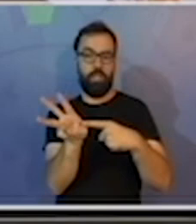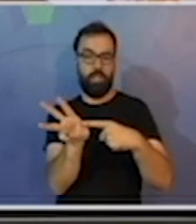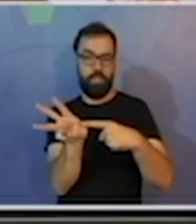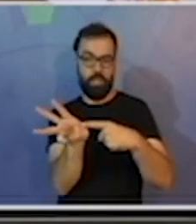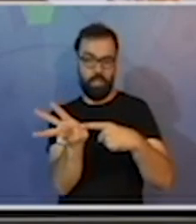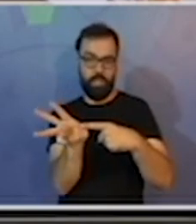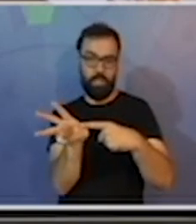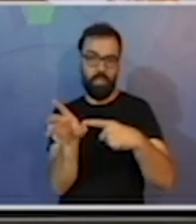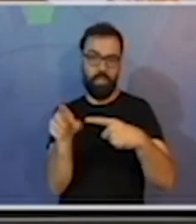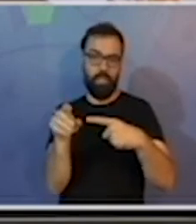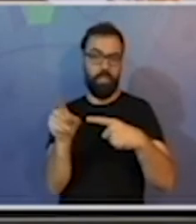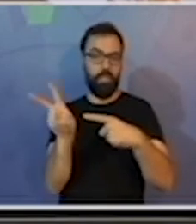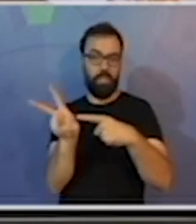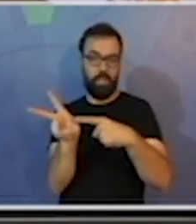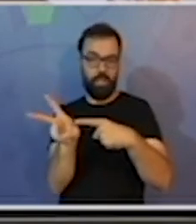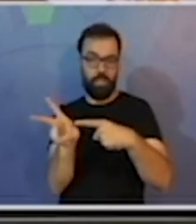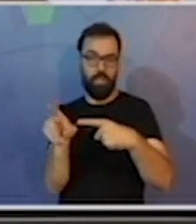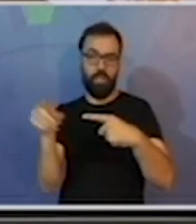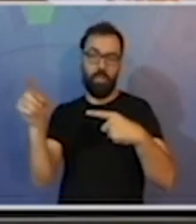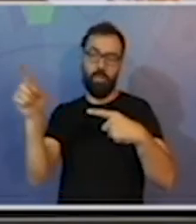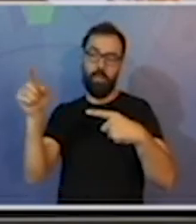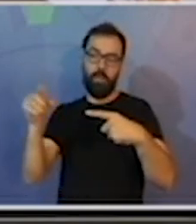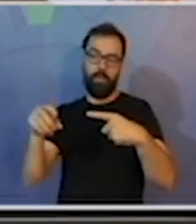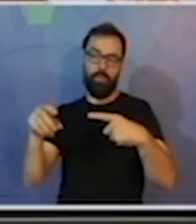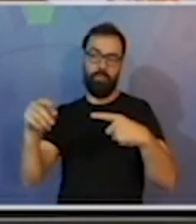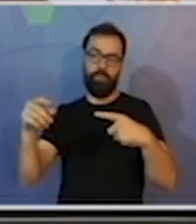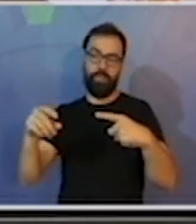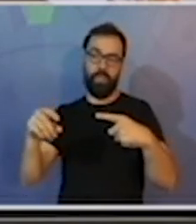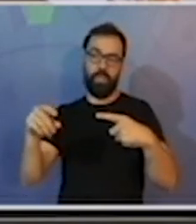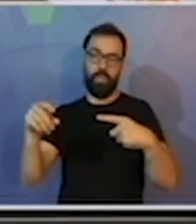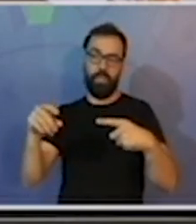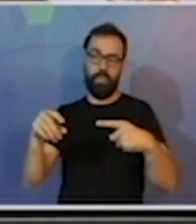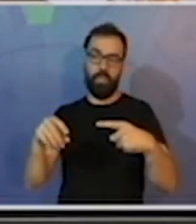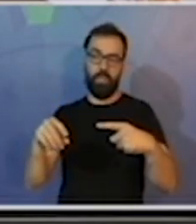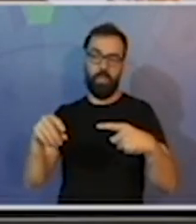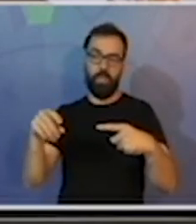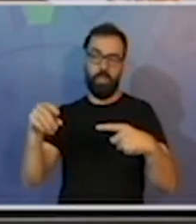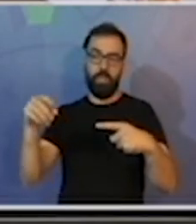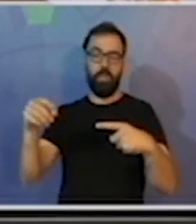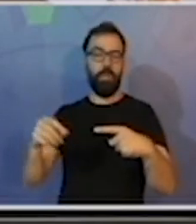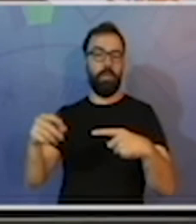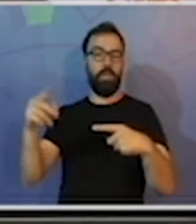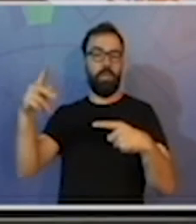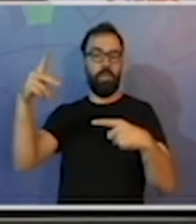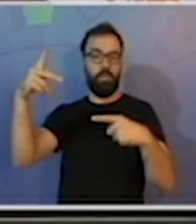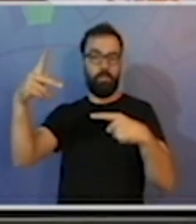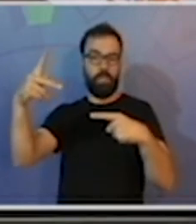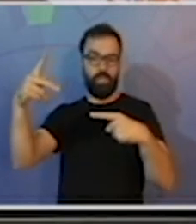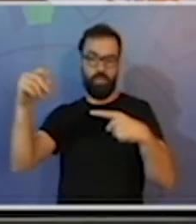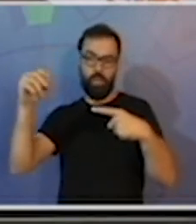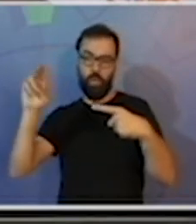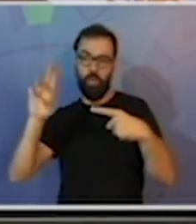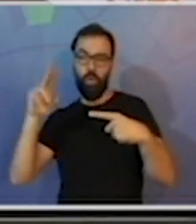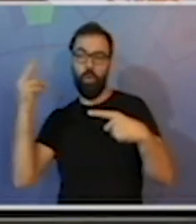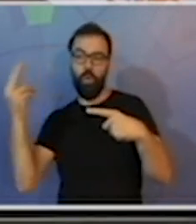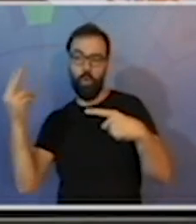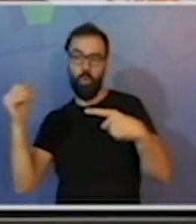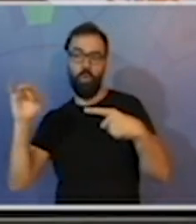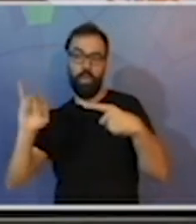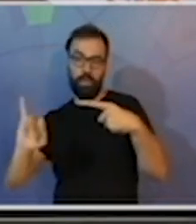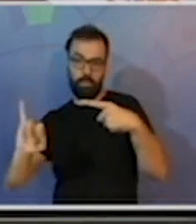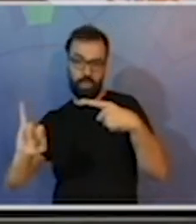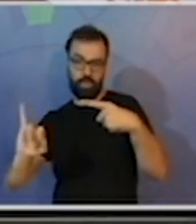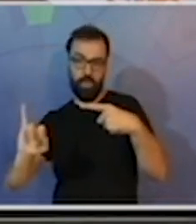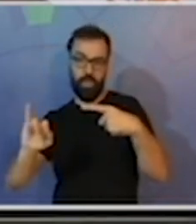gramatical é uma verbete do dicionário o nome do verbo e o impessoal ela pode flexionar-se em